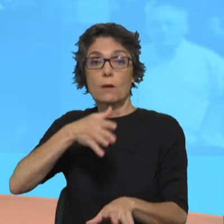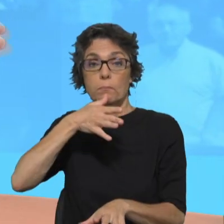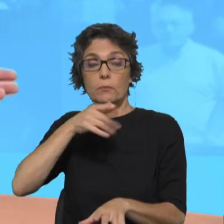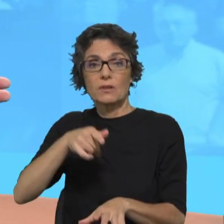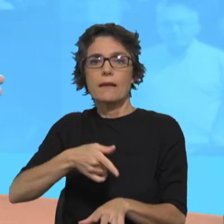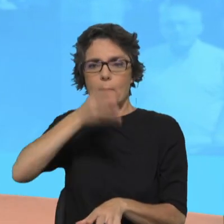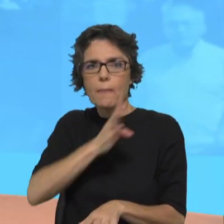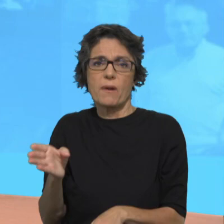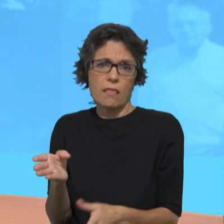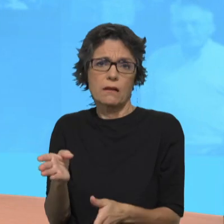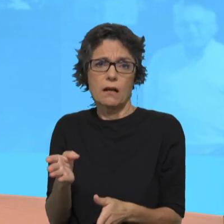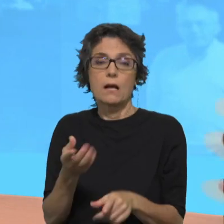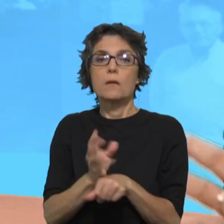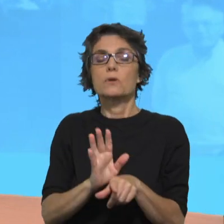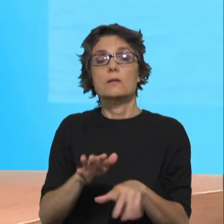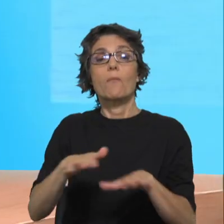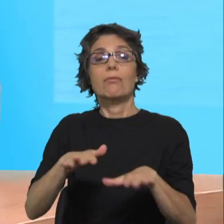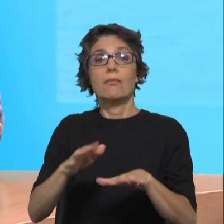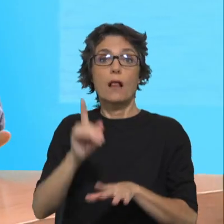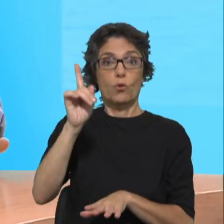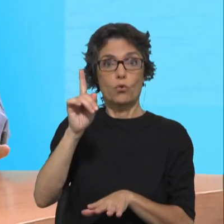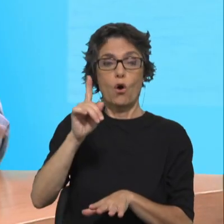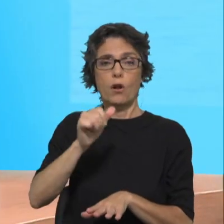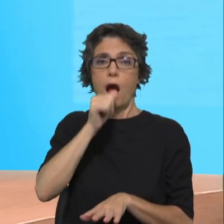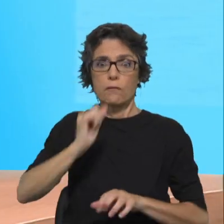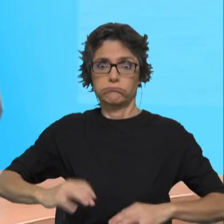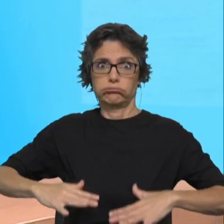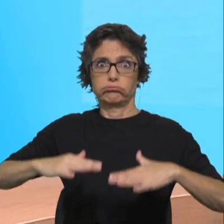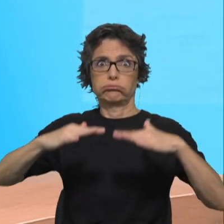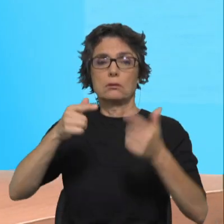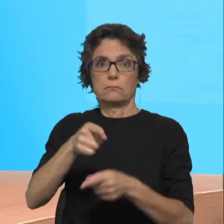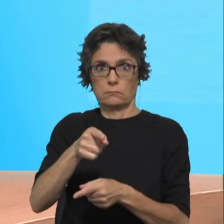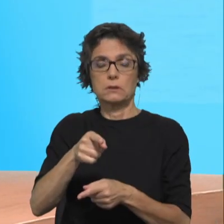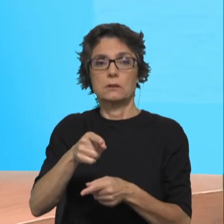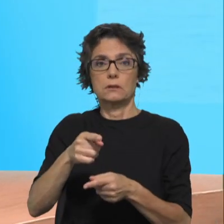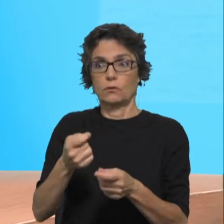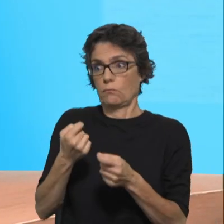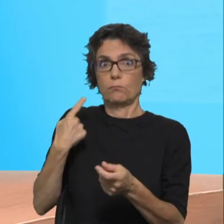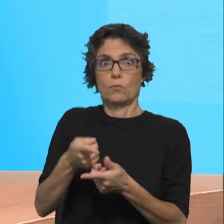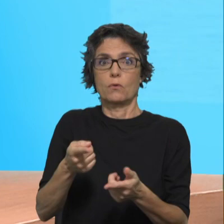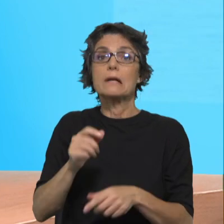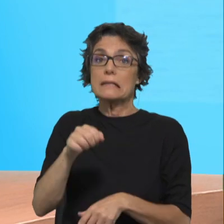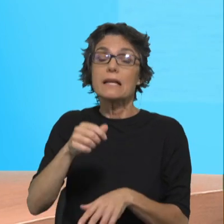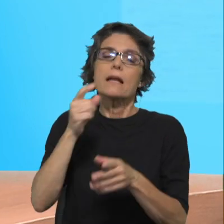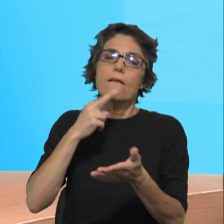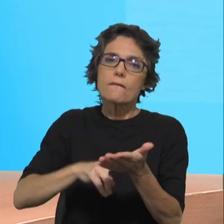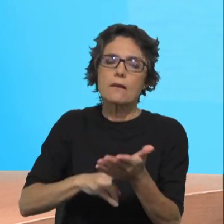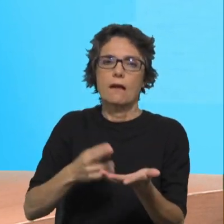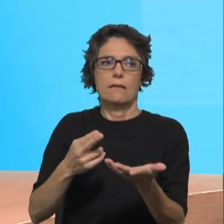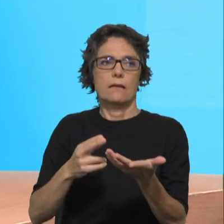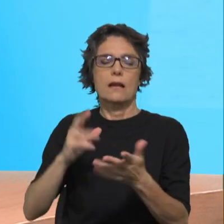factos, e por exemplo, no norte de Itália, com as inundações é evidente isso, quer dizer, negar as alterações, negar